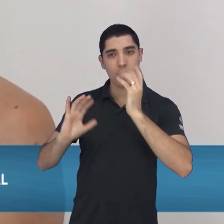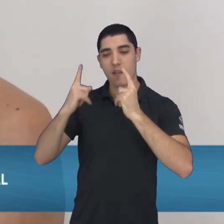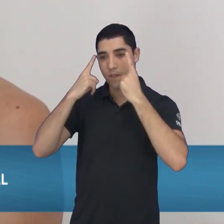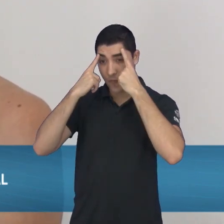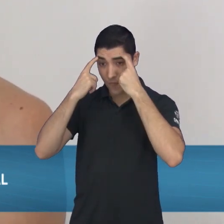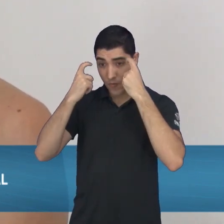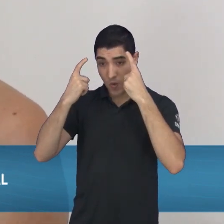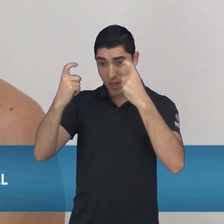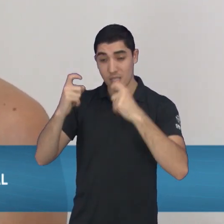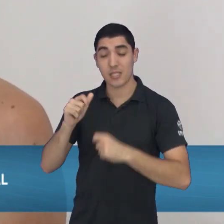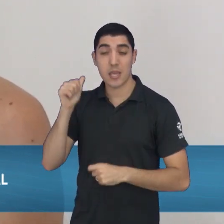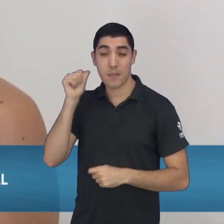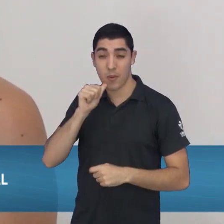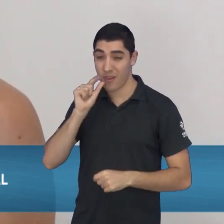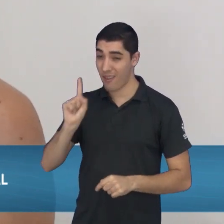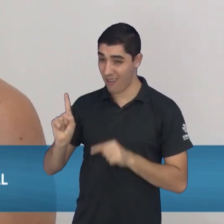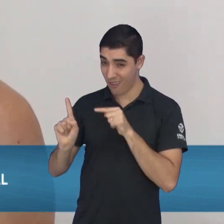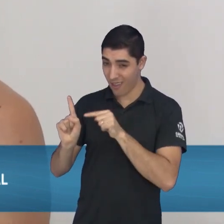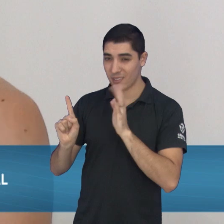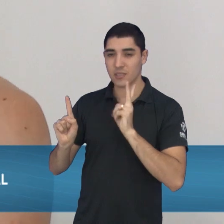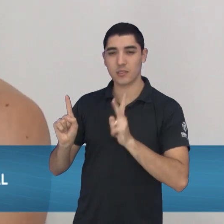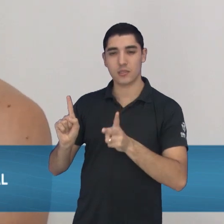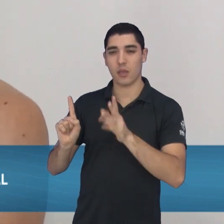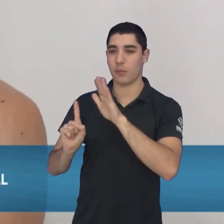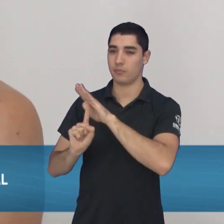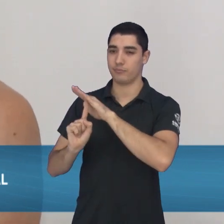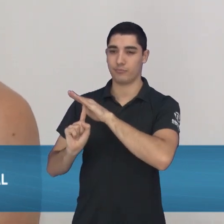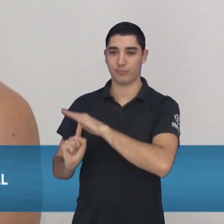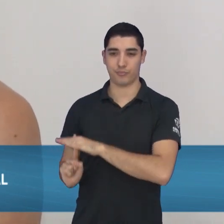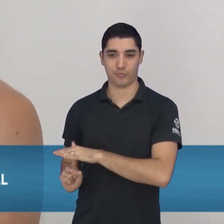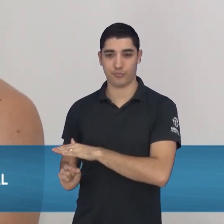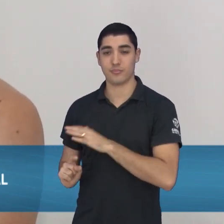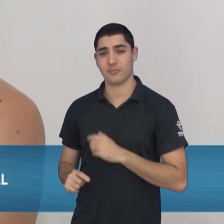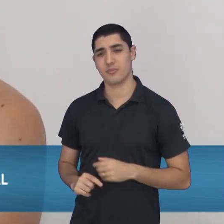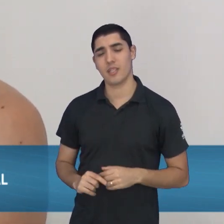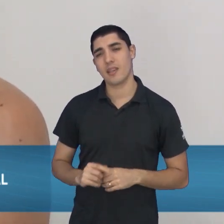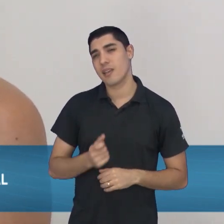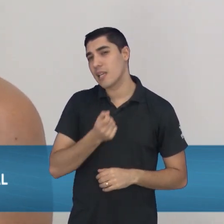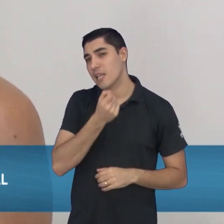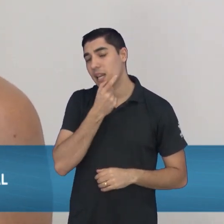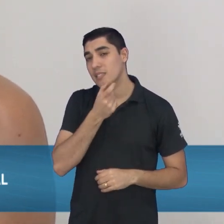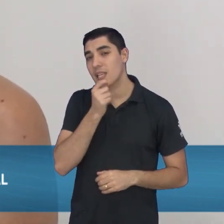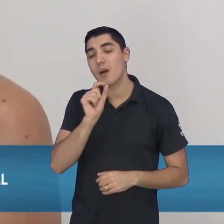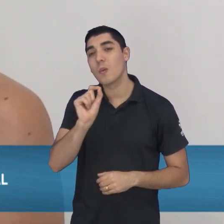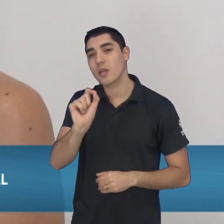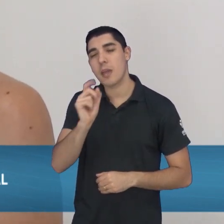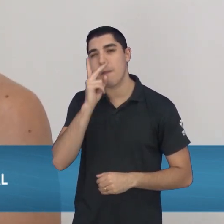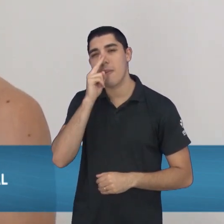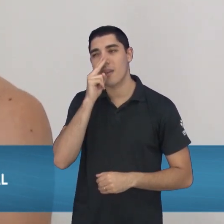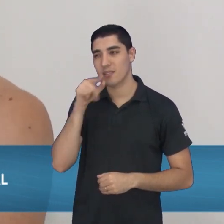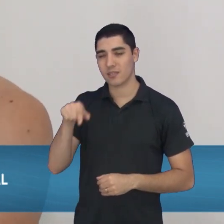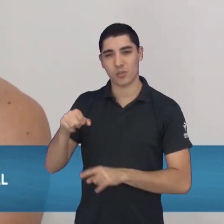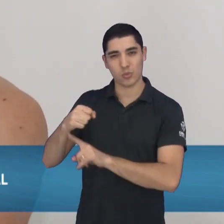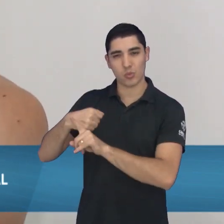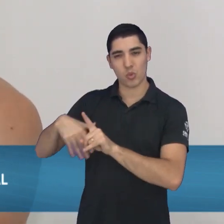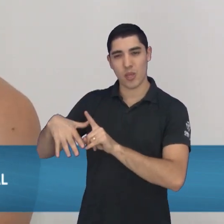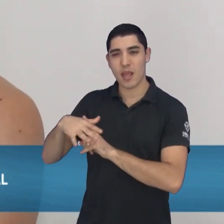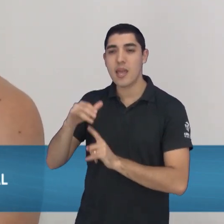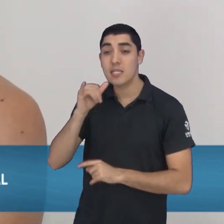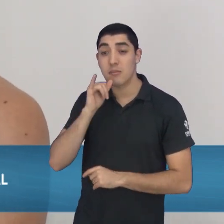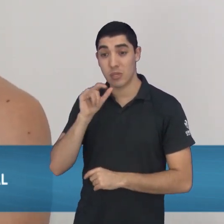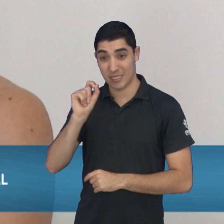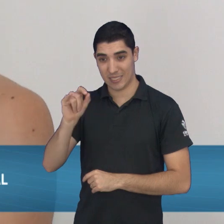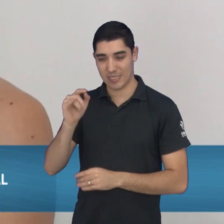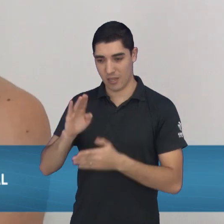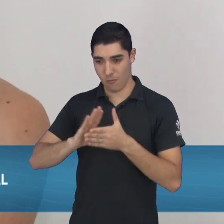a figura da mulher sempre sendo rebaixada, né? E aí é engraçado a gente pensar nisso, que isso vai para nossa sociedade, porque assim, se você é mordido por um